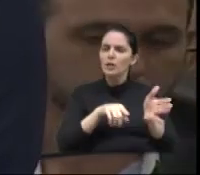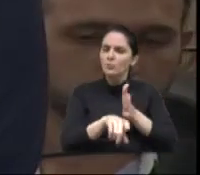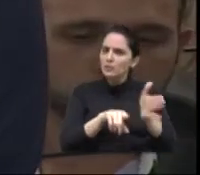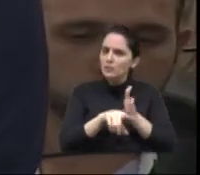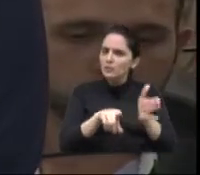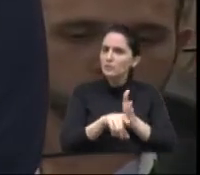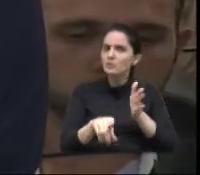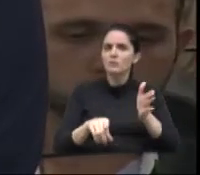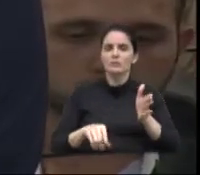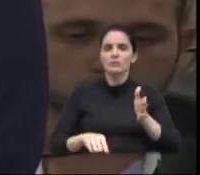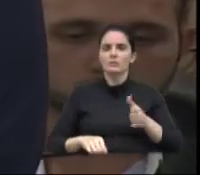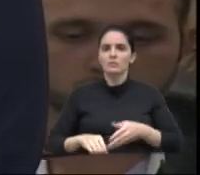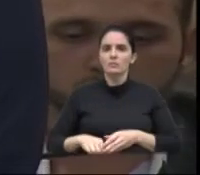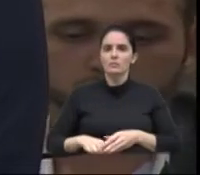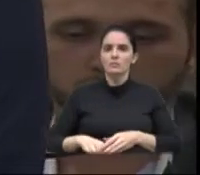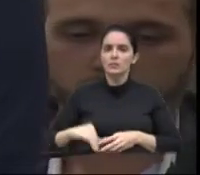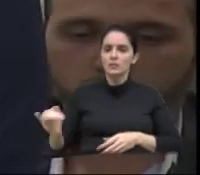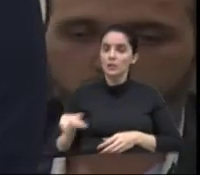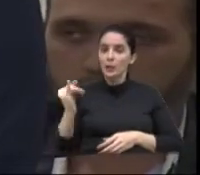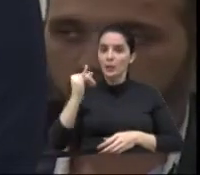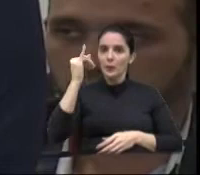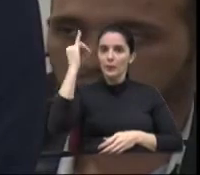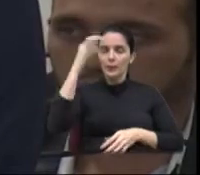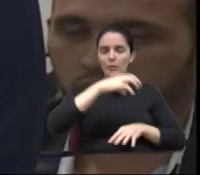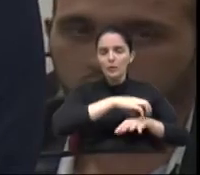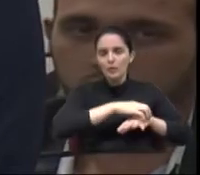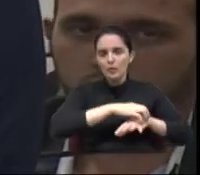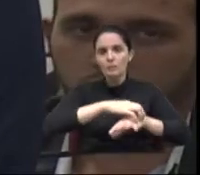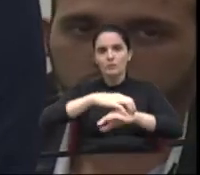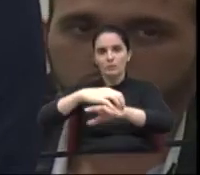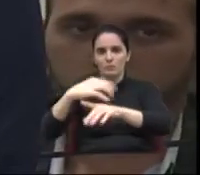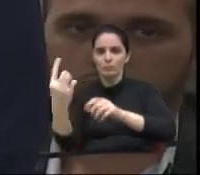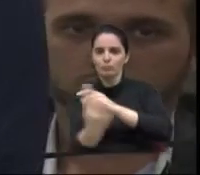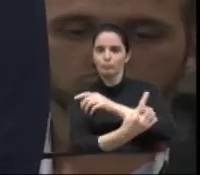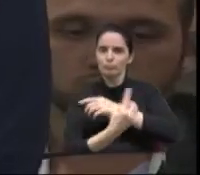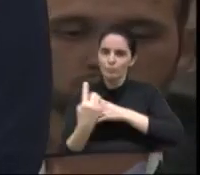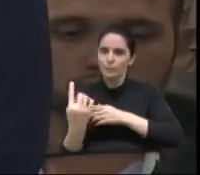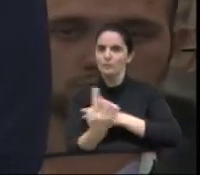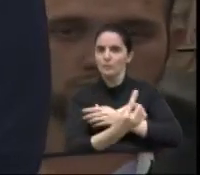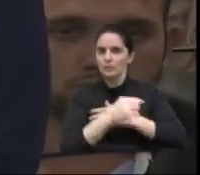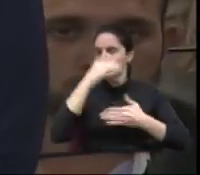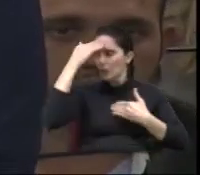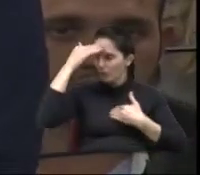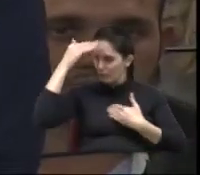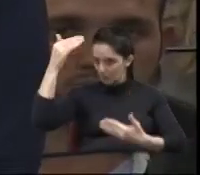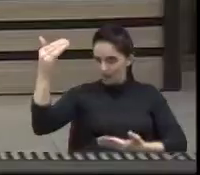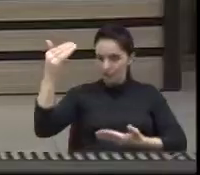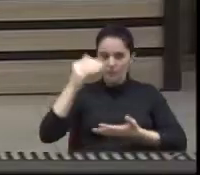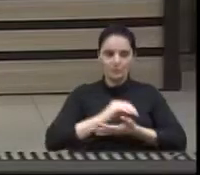já na Secretaria de Mobilidade, aquela rotatória. Muito obrigada.